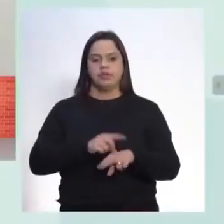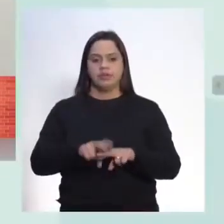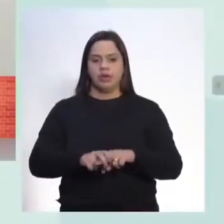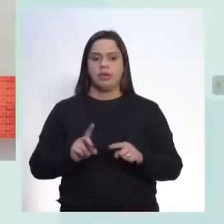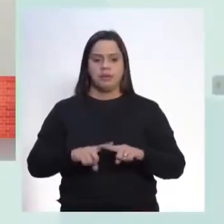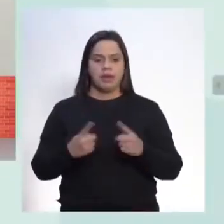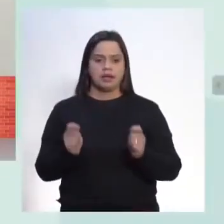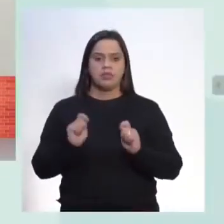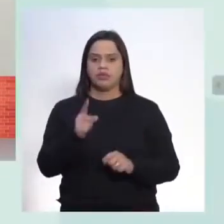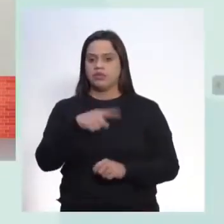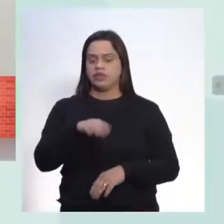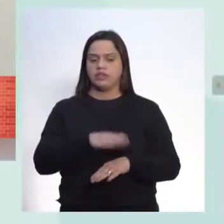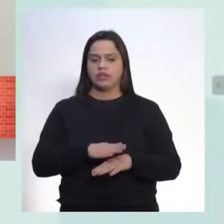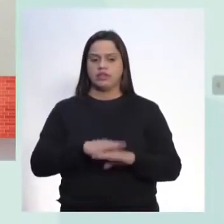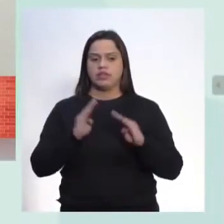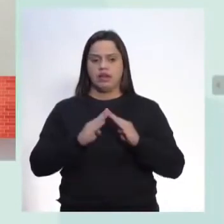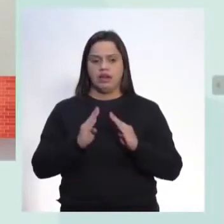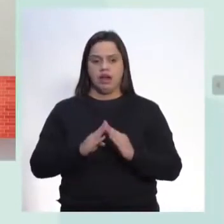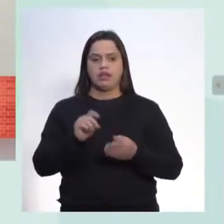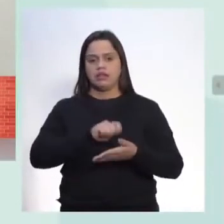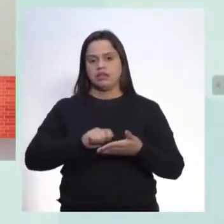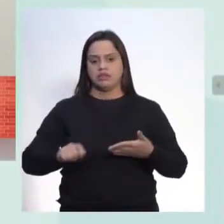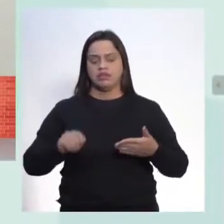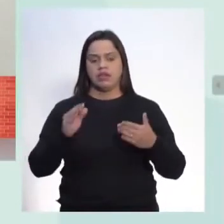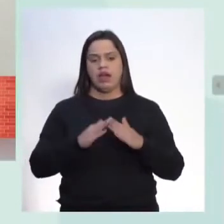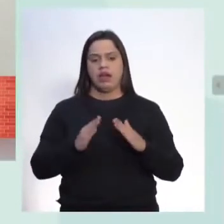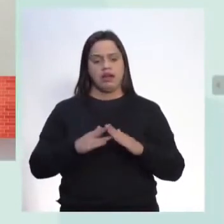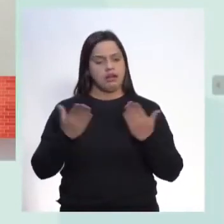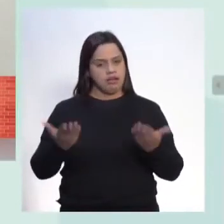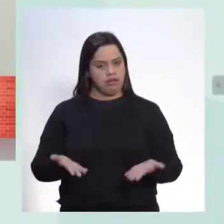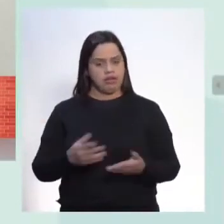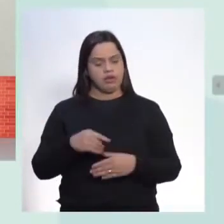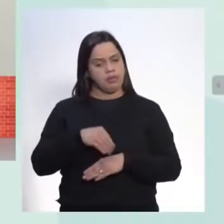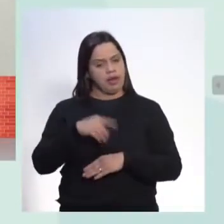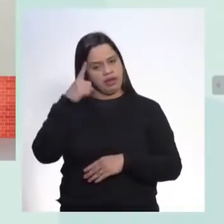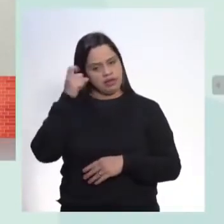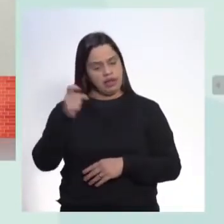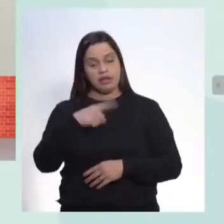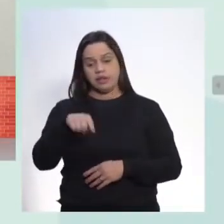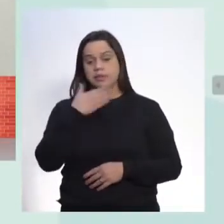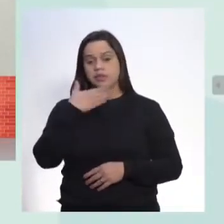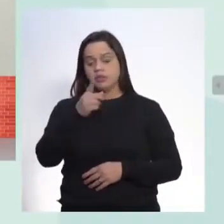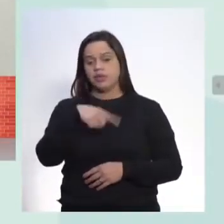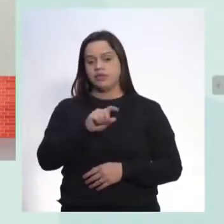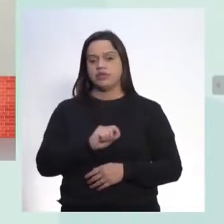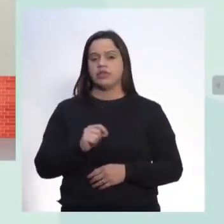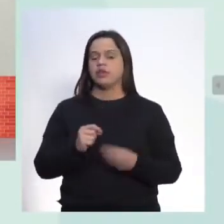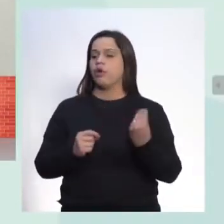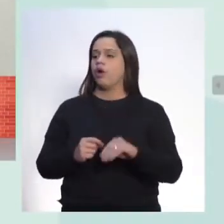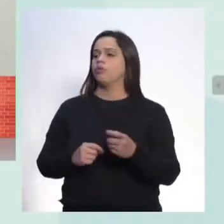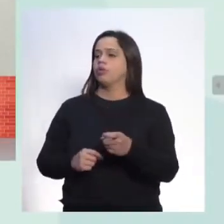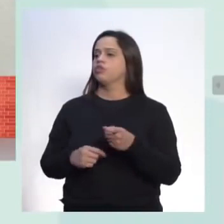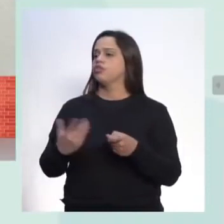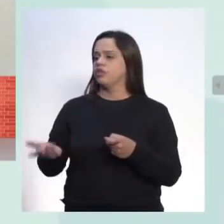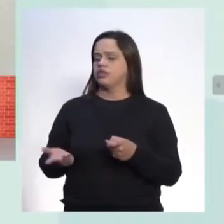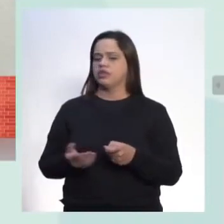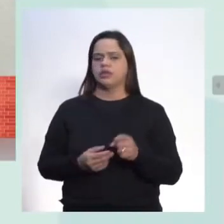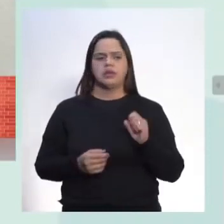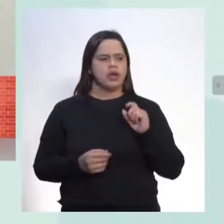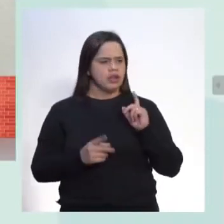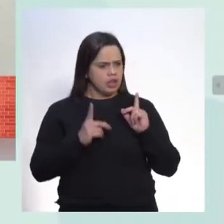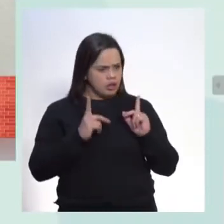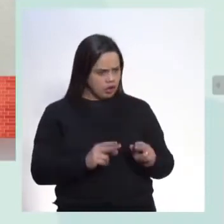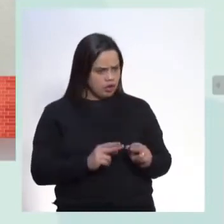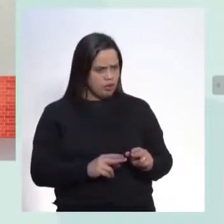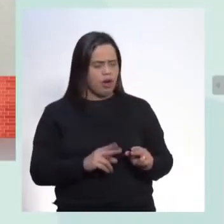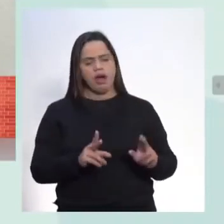pode ficar para vocês fazerem, tá? É até uma sugestão de atividade. E aí a gente pode pedir para eles lançarem que valores, Jonas? Pode ser os mesmos. Pode ser os